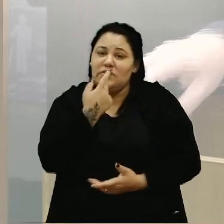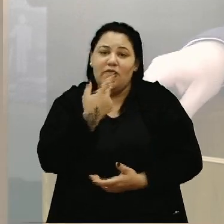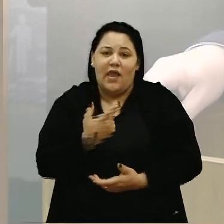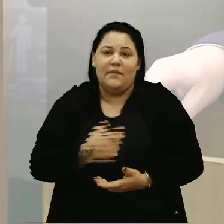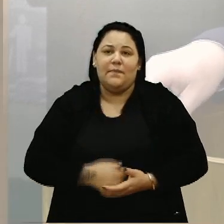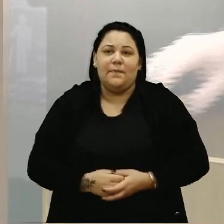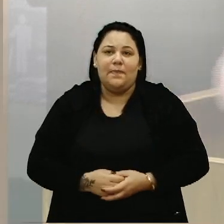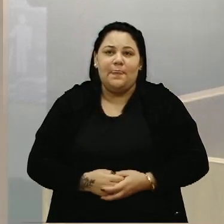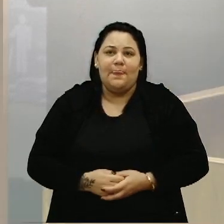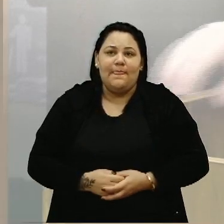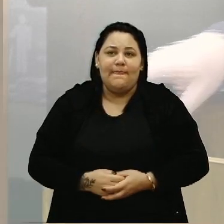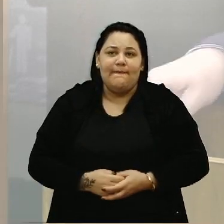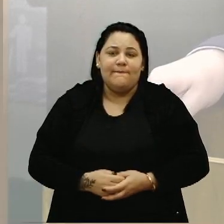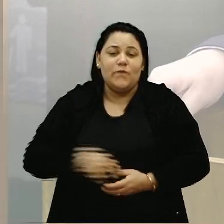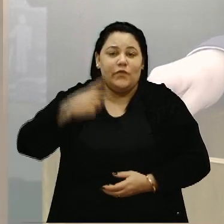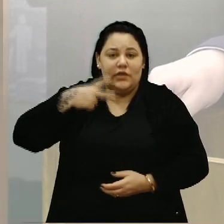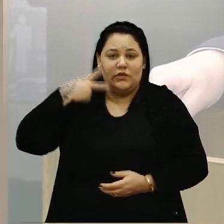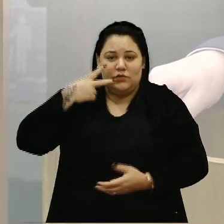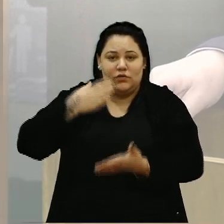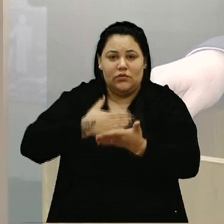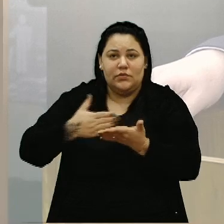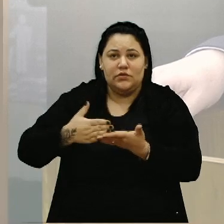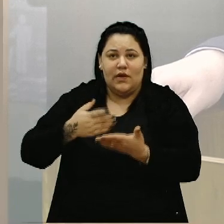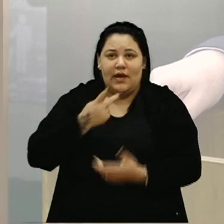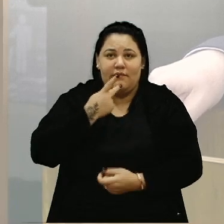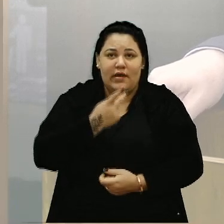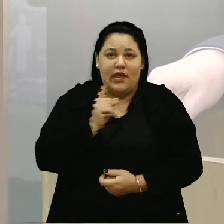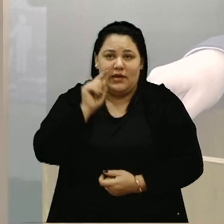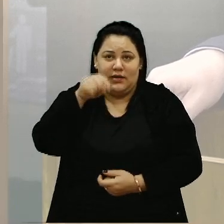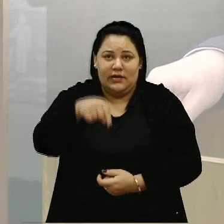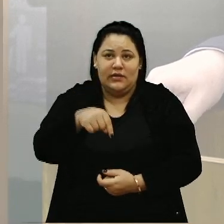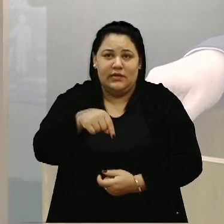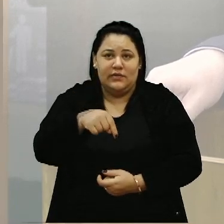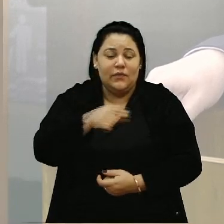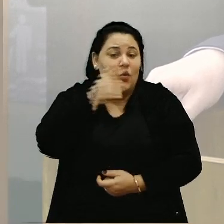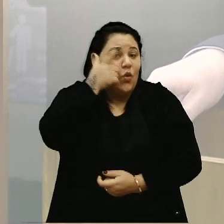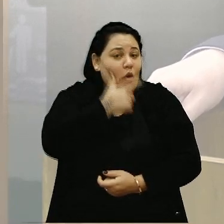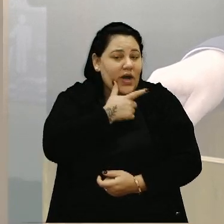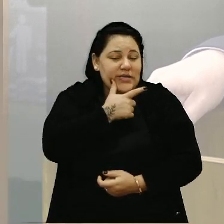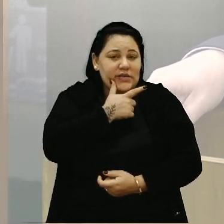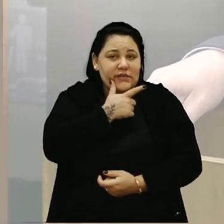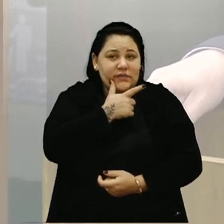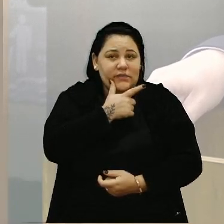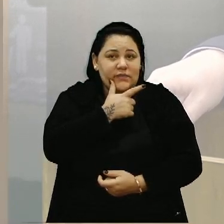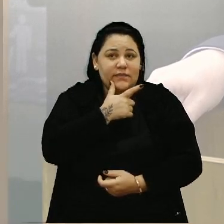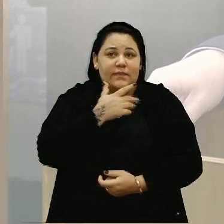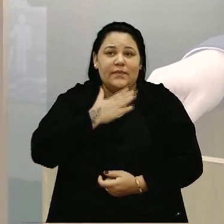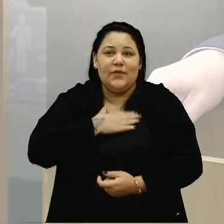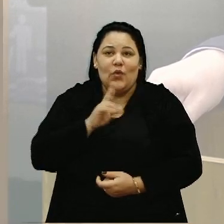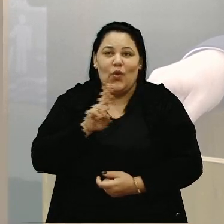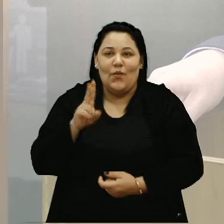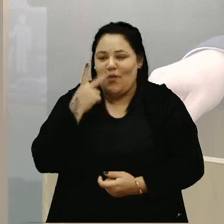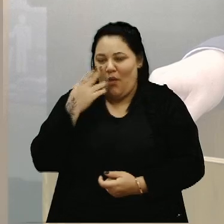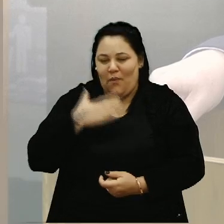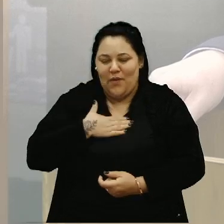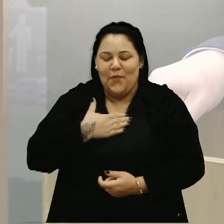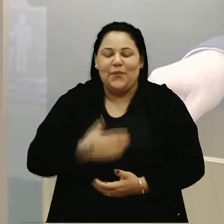O vereador que iniciou a fala aqui, o Lucas Carinhato, meu xará,